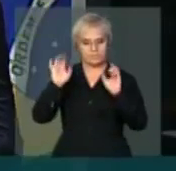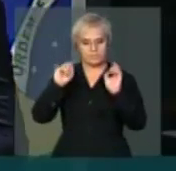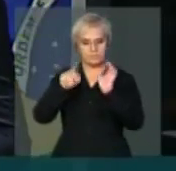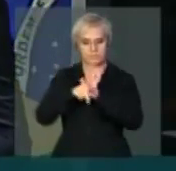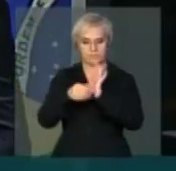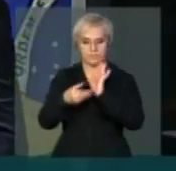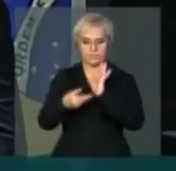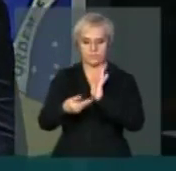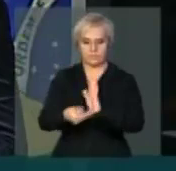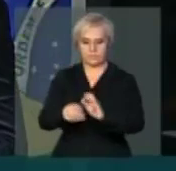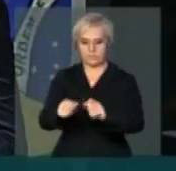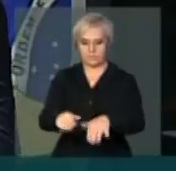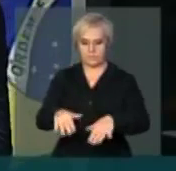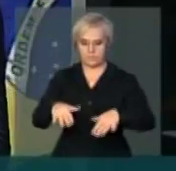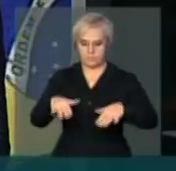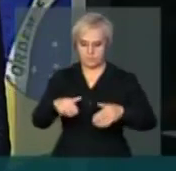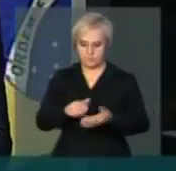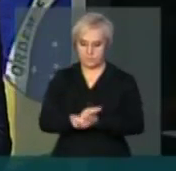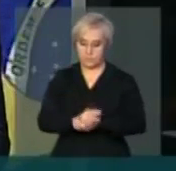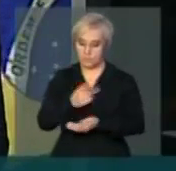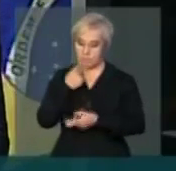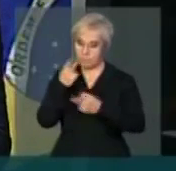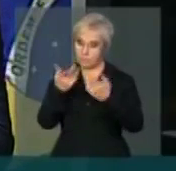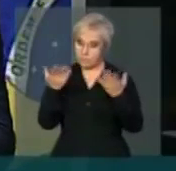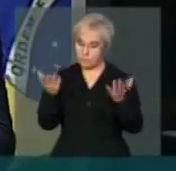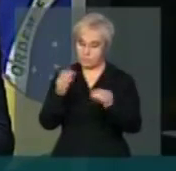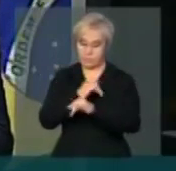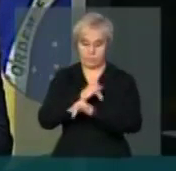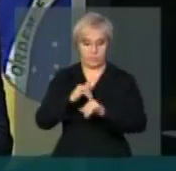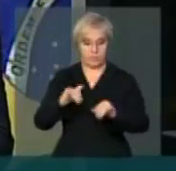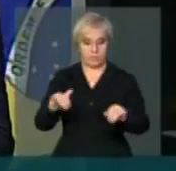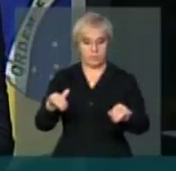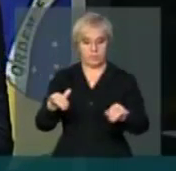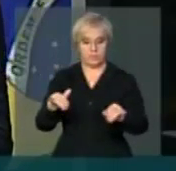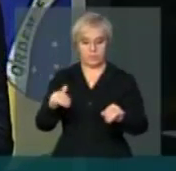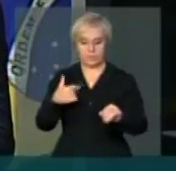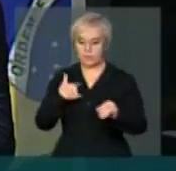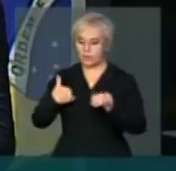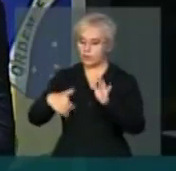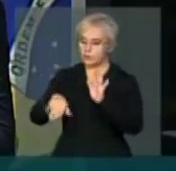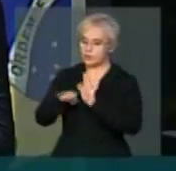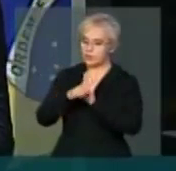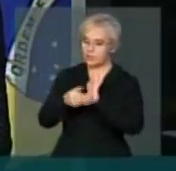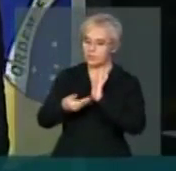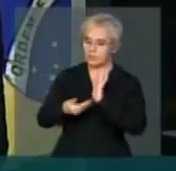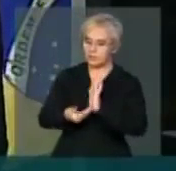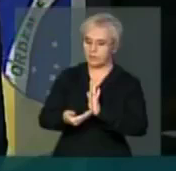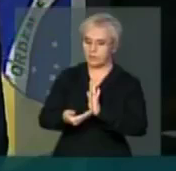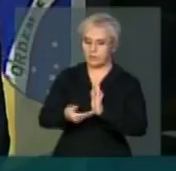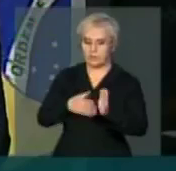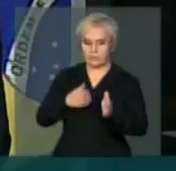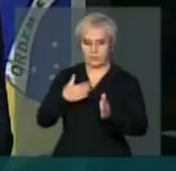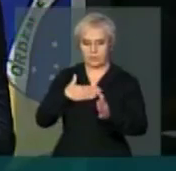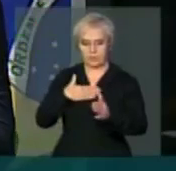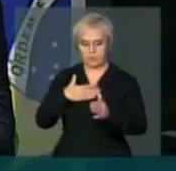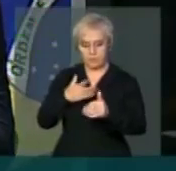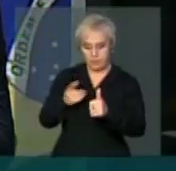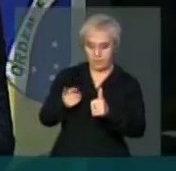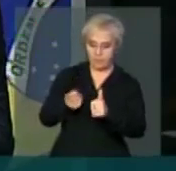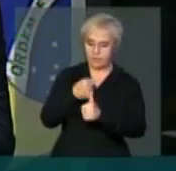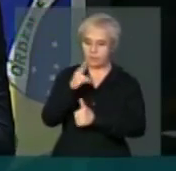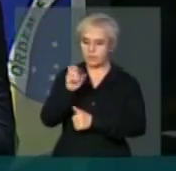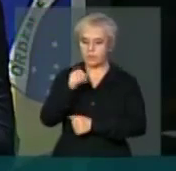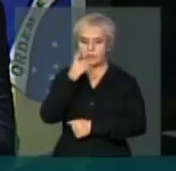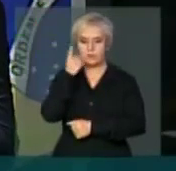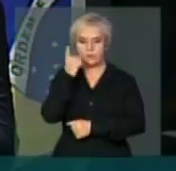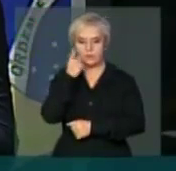Parlamento brasileiro. Registro, antes de qualquer outra manifestação, que chego a esta casa para o meu mandato inaugural, consciente